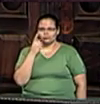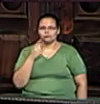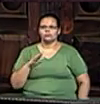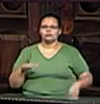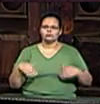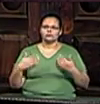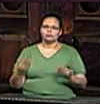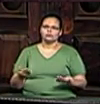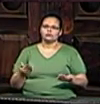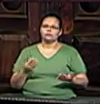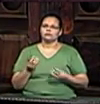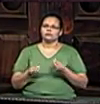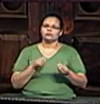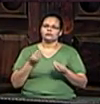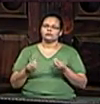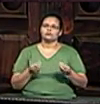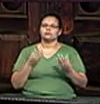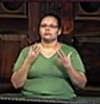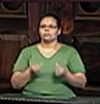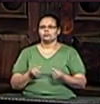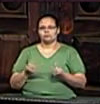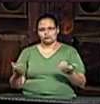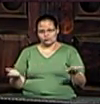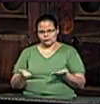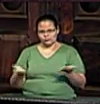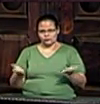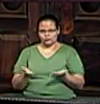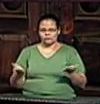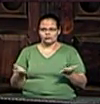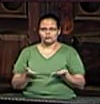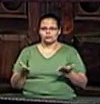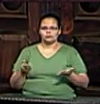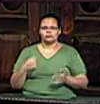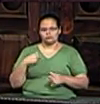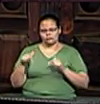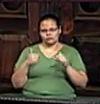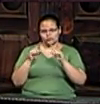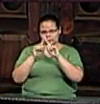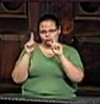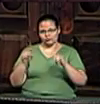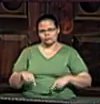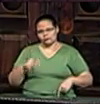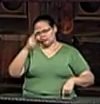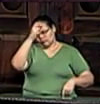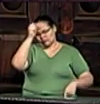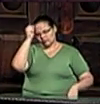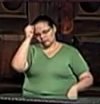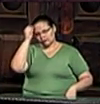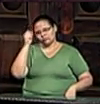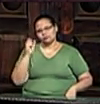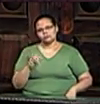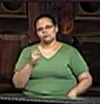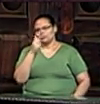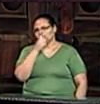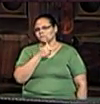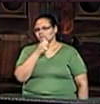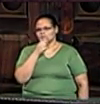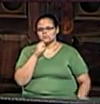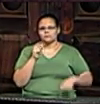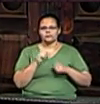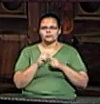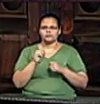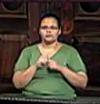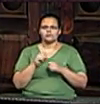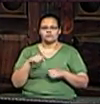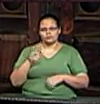Então, como aceitar? Como aceitar agora que o servidor público seja taxado, que o sacrifício seja feito